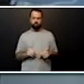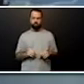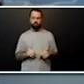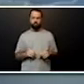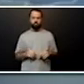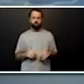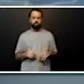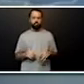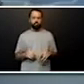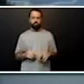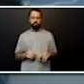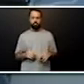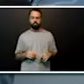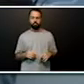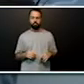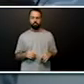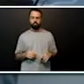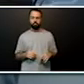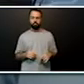Portanto,